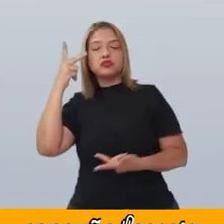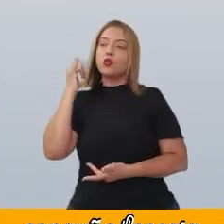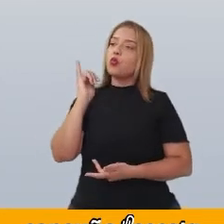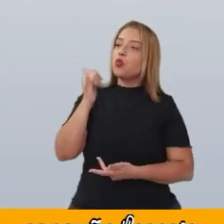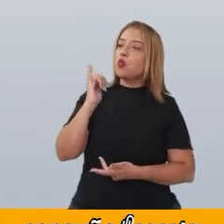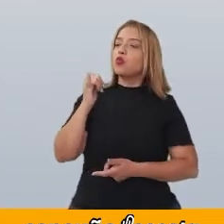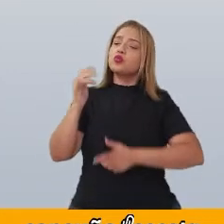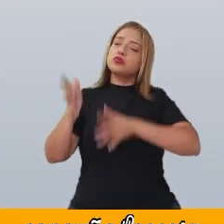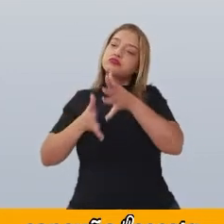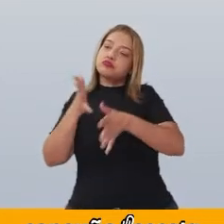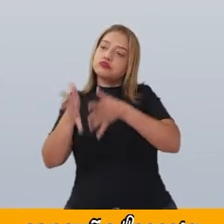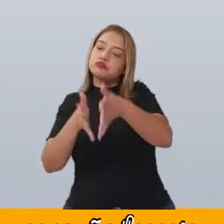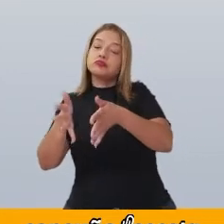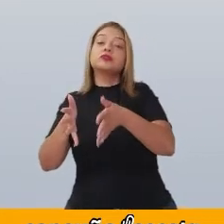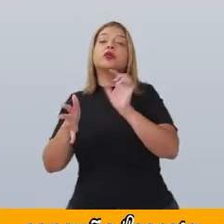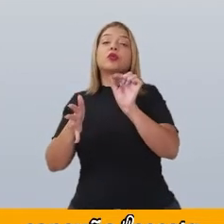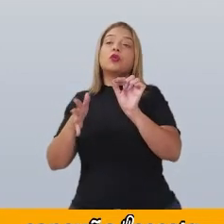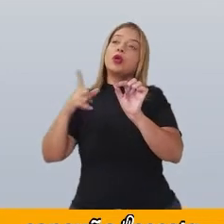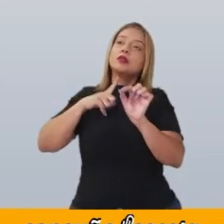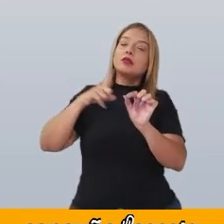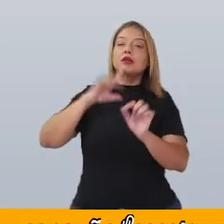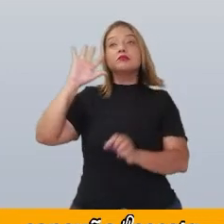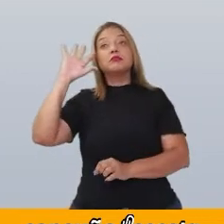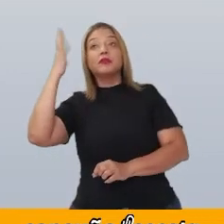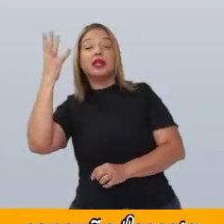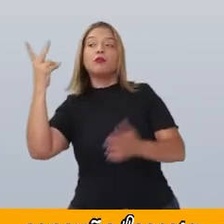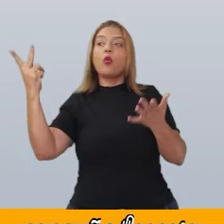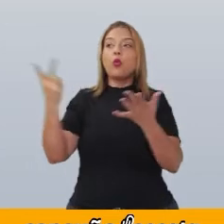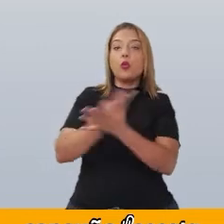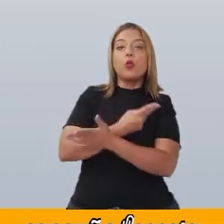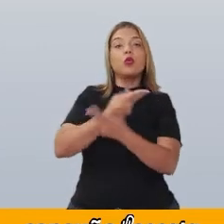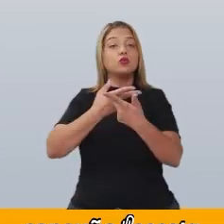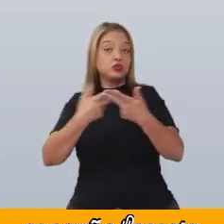ações que se sucedem através do tempo e do espaço.